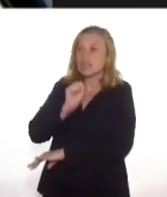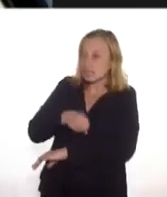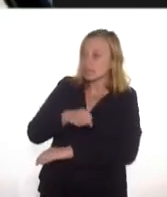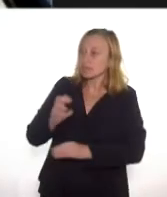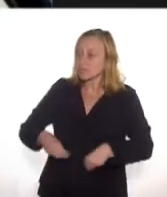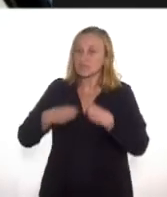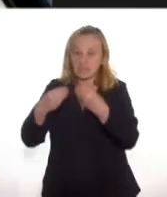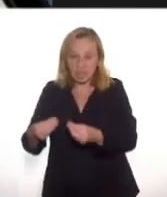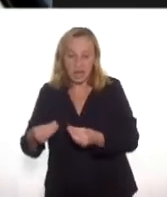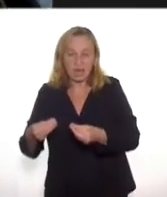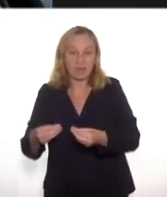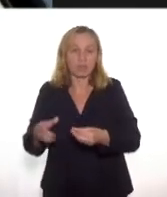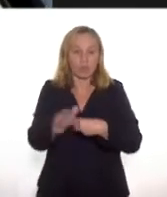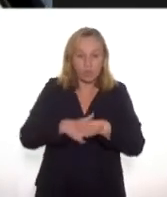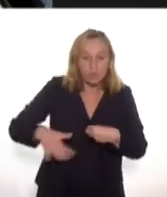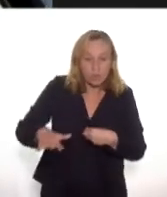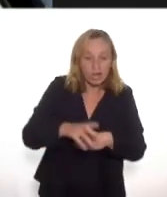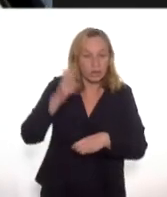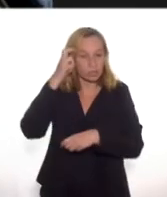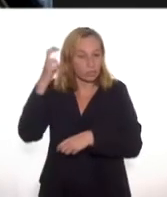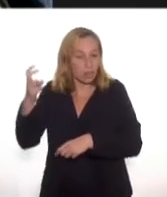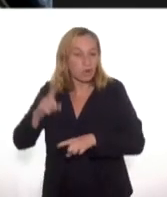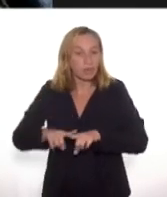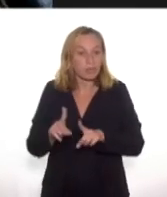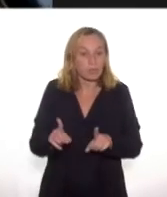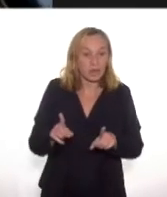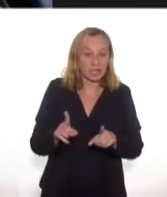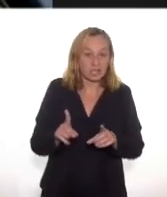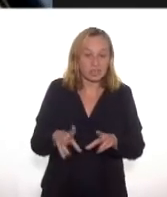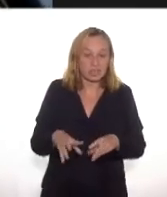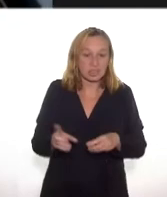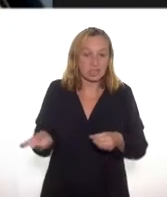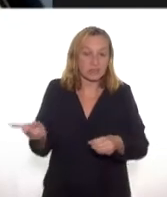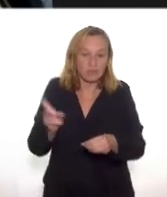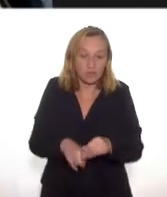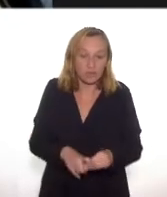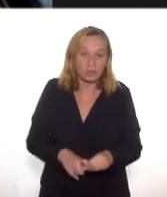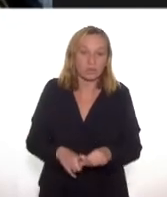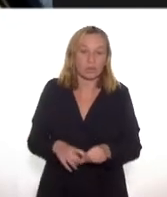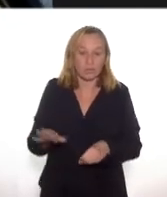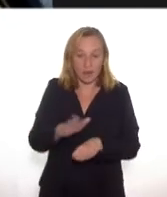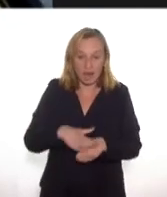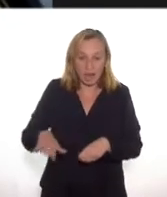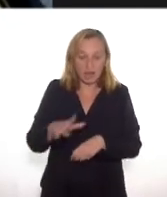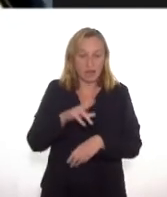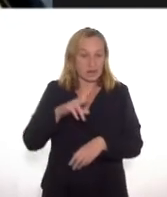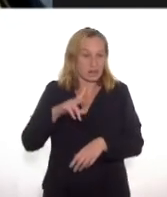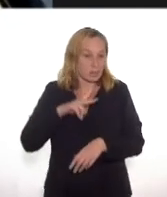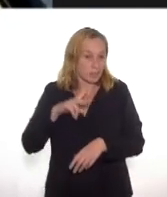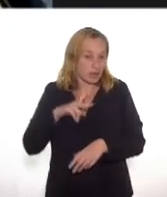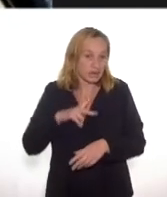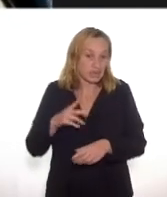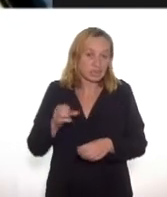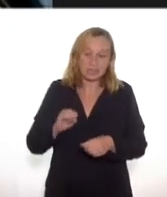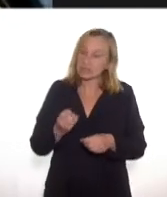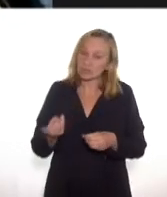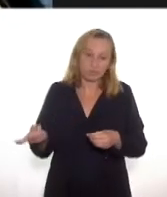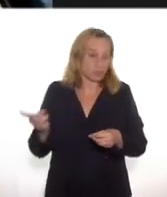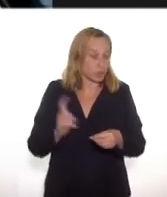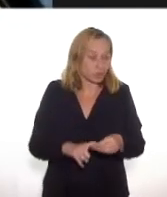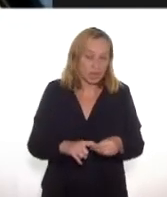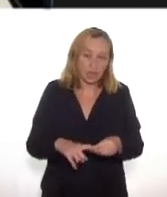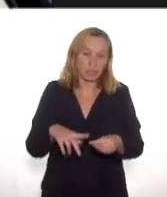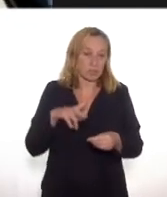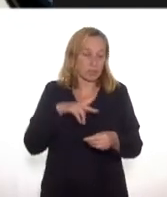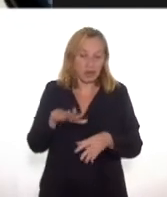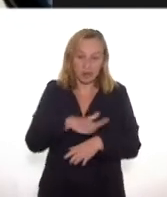espaço cultural, mas que perpassa a devolução para a iniciativa privada. Se a gente não devolver para a iniciativa privada, a gente